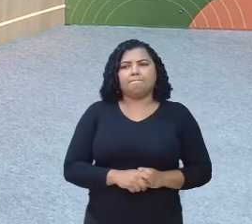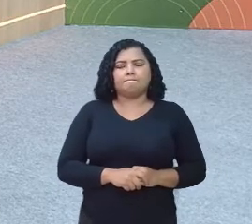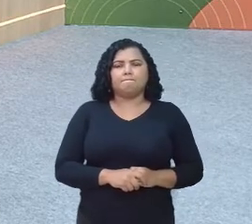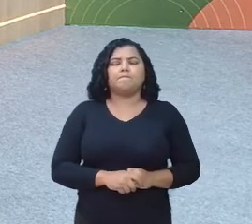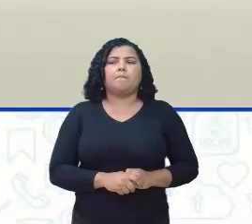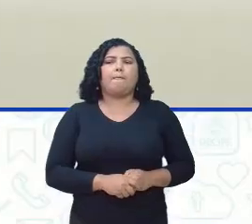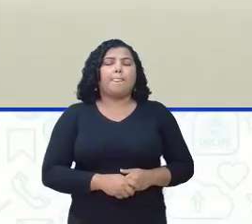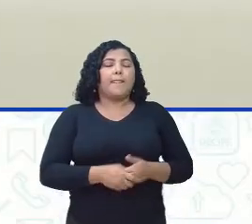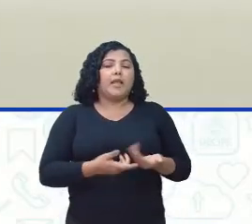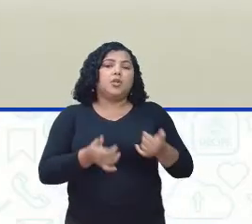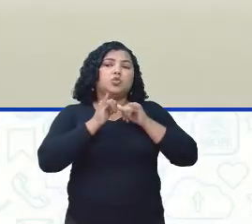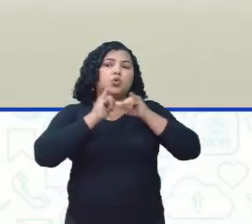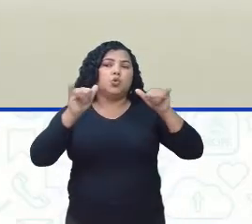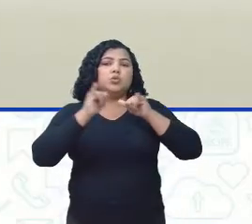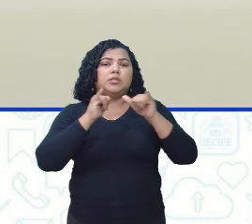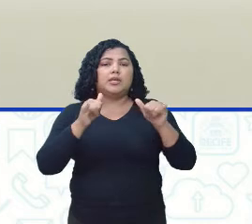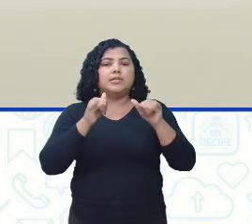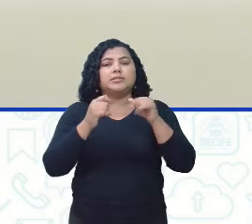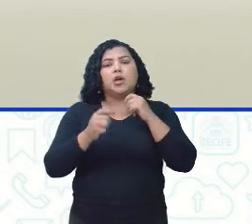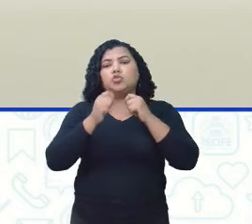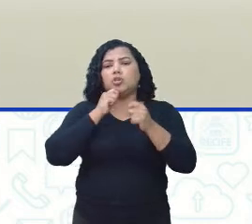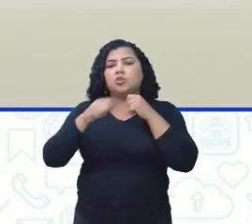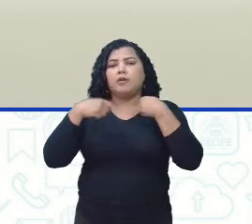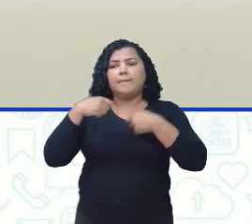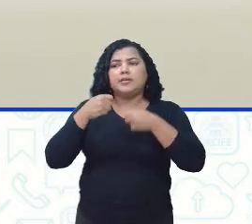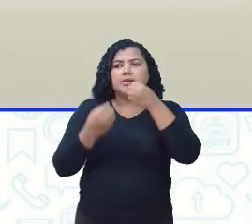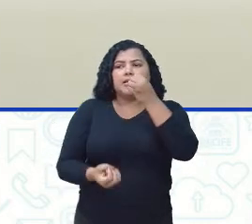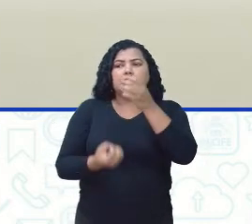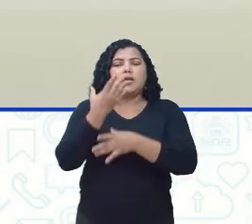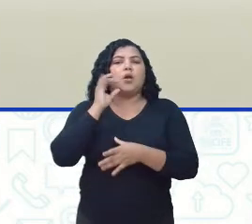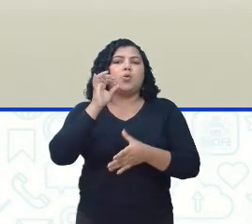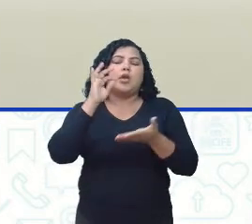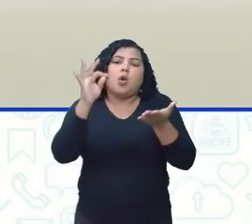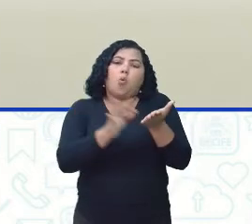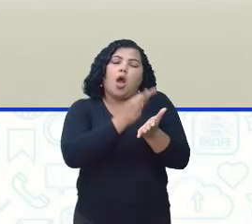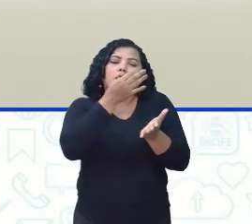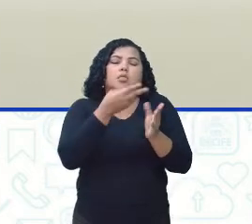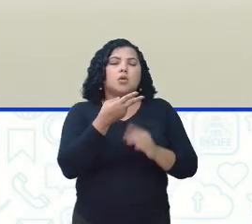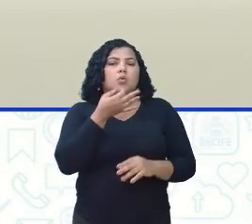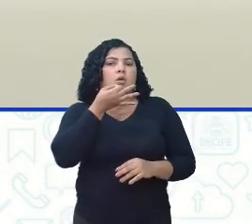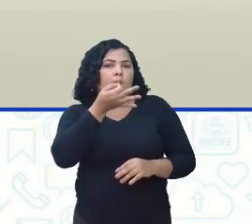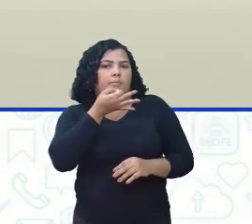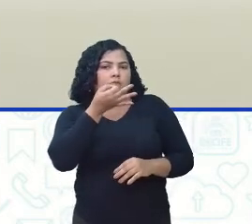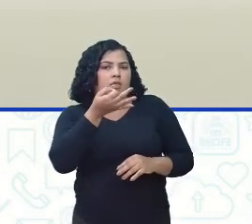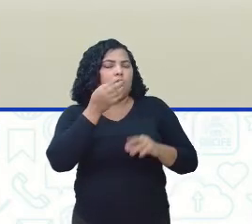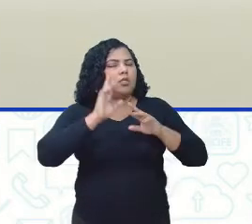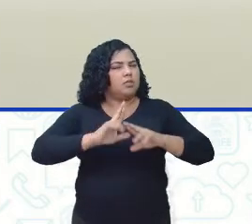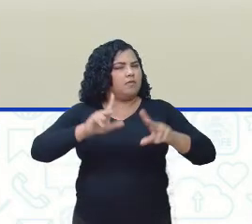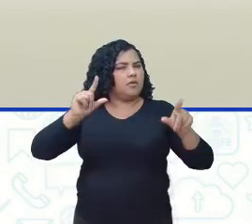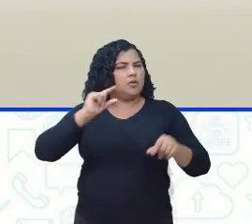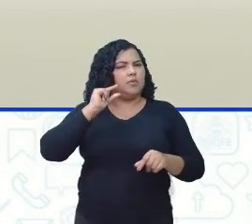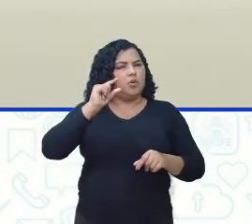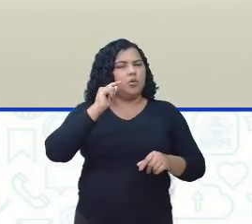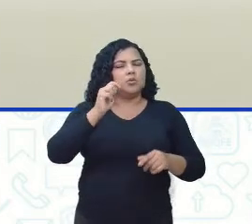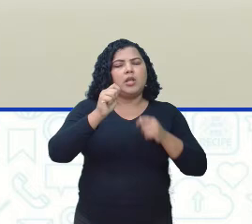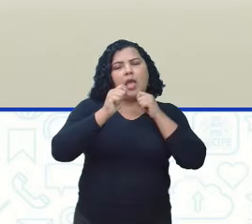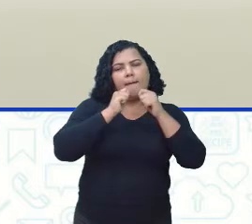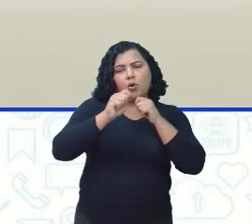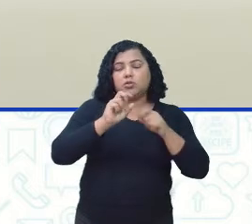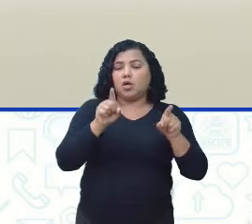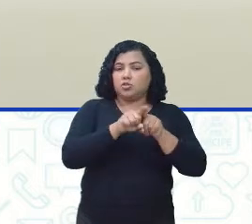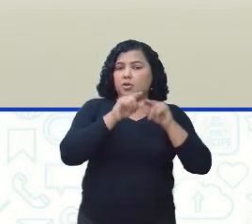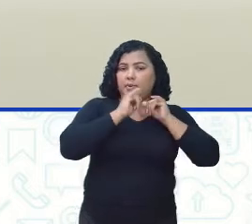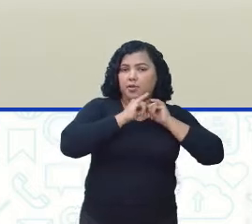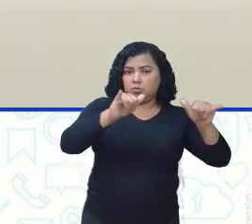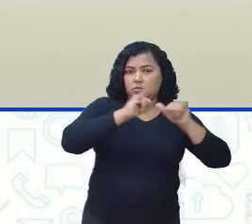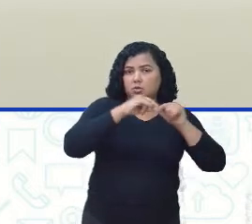o jornalista precisa saber produzir um artigo de opinião, né, que é um pouquinho diferente da notícia, é um pouquinho diferente da reportagem, porque